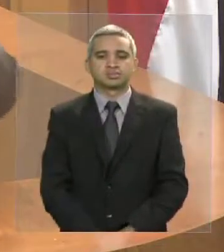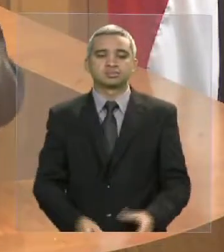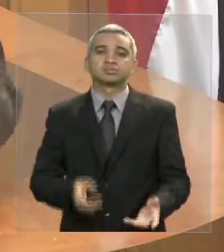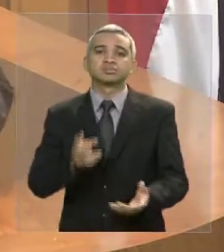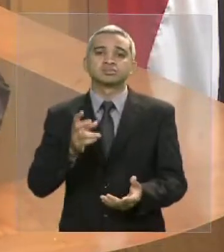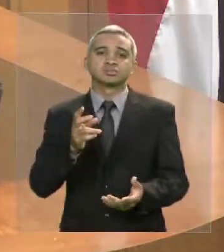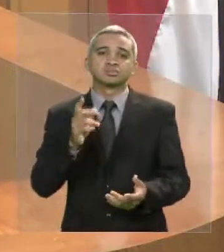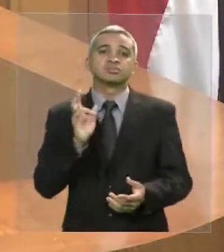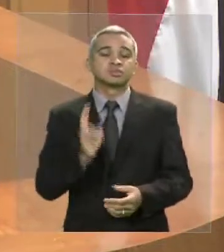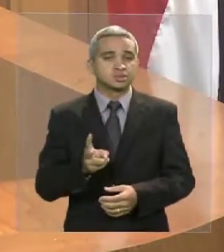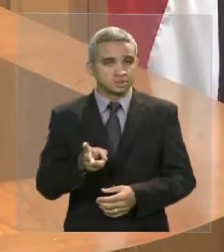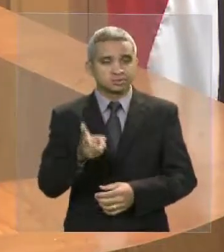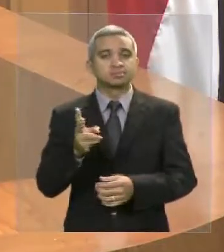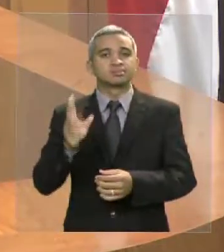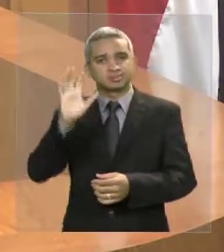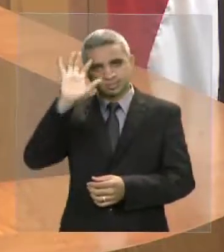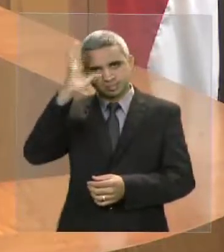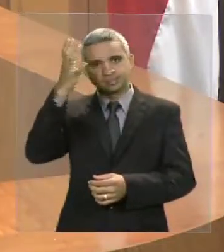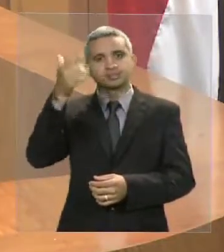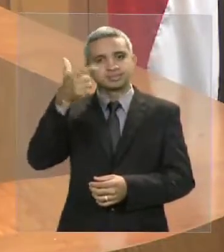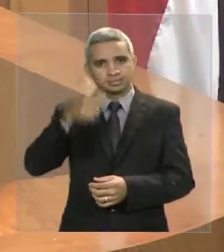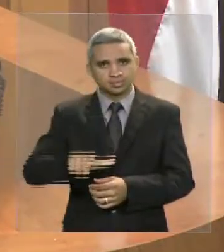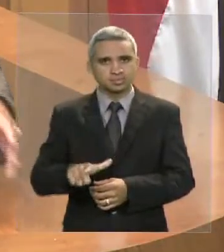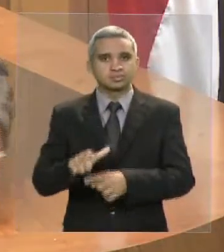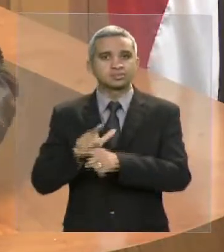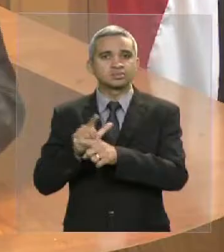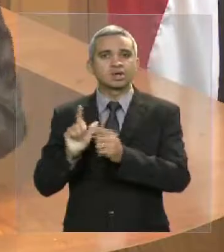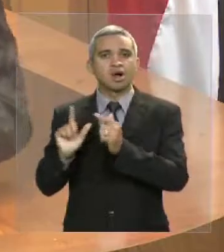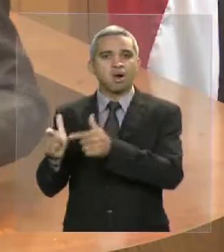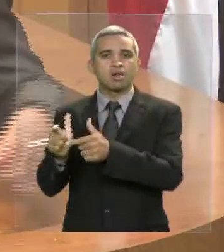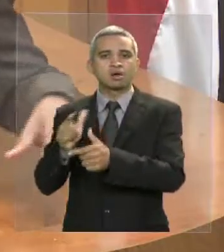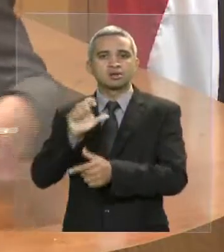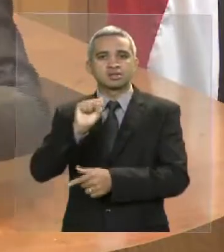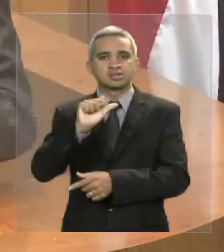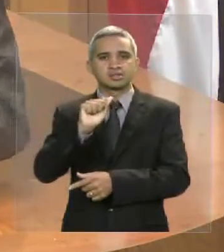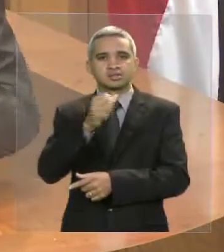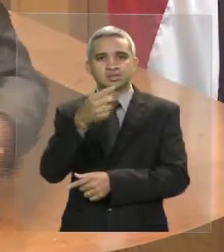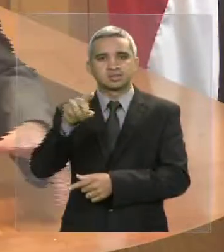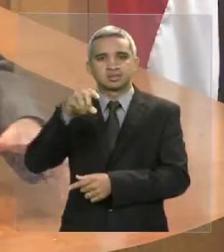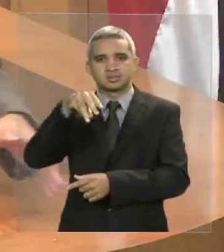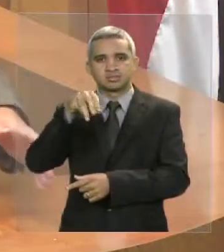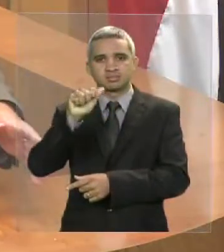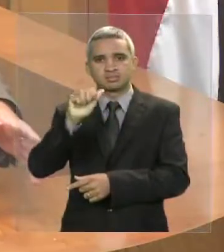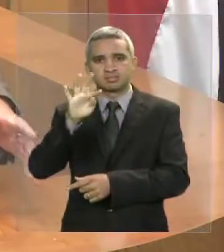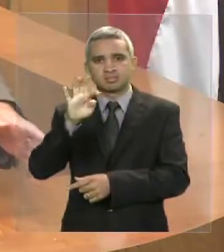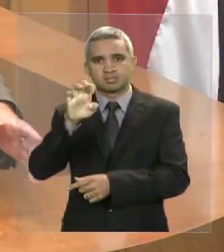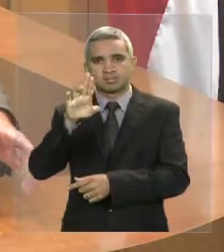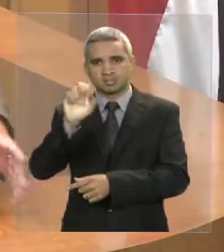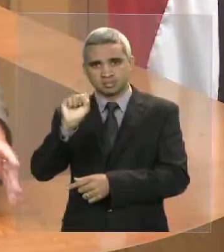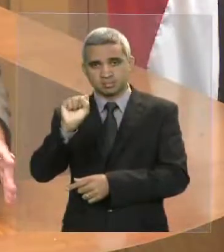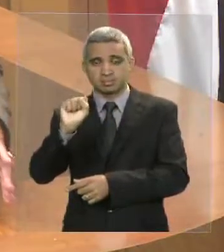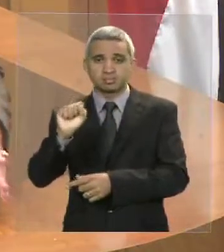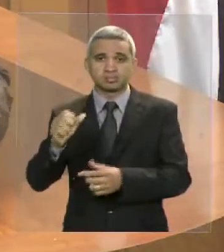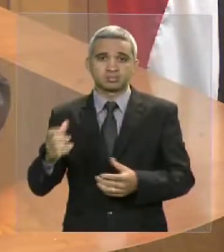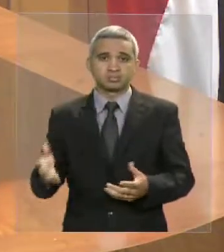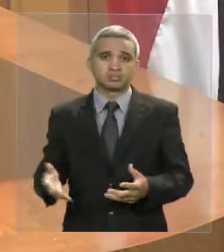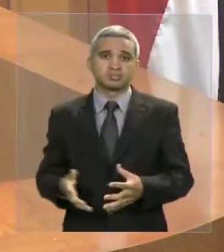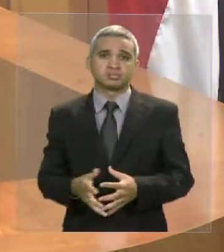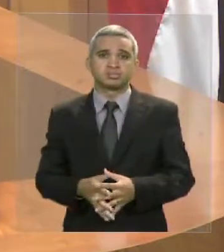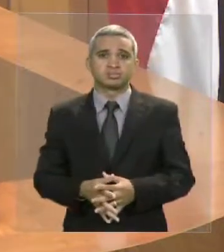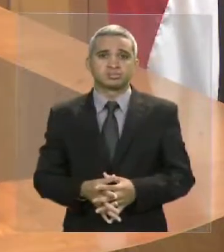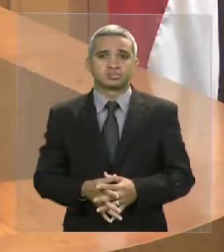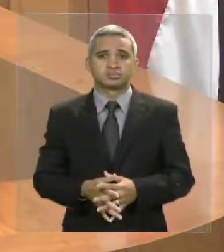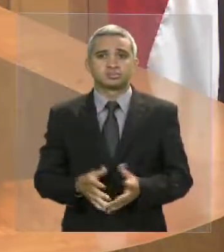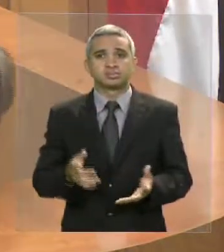do assalto a São Mateus, como já disse aqui, como se fosse uma produção de Hollywood, infelizmente, acho que estão assistindo